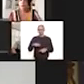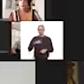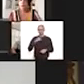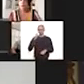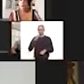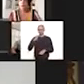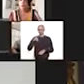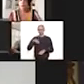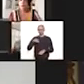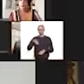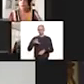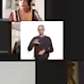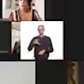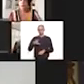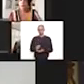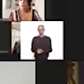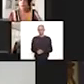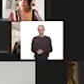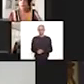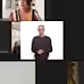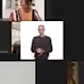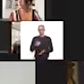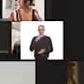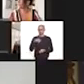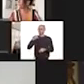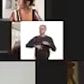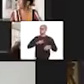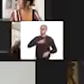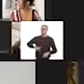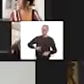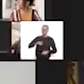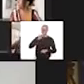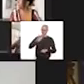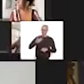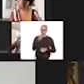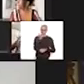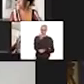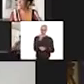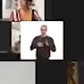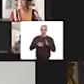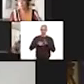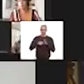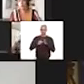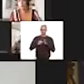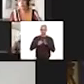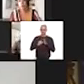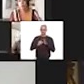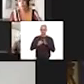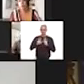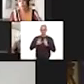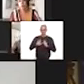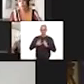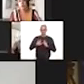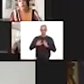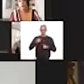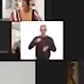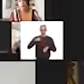uma ponderação e pedindo aqui desculpas antecipadamente se eu entendi